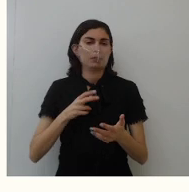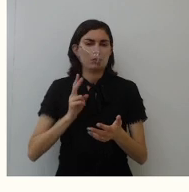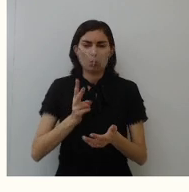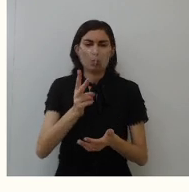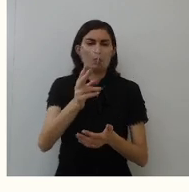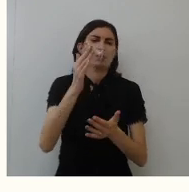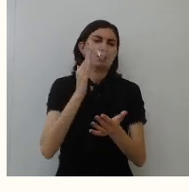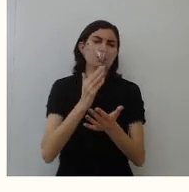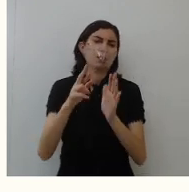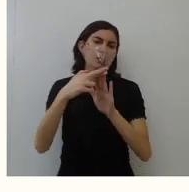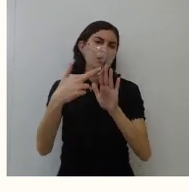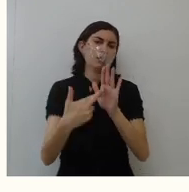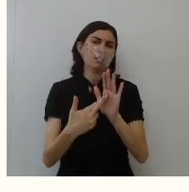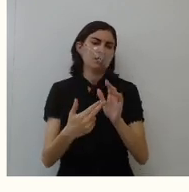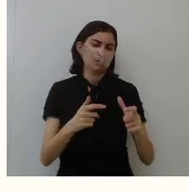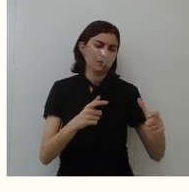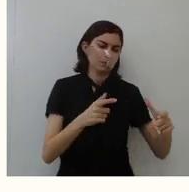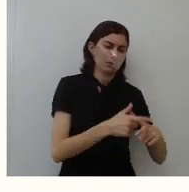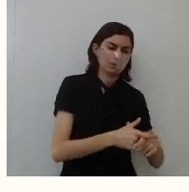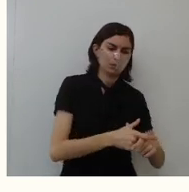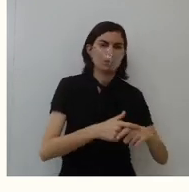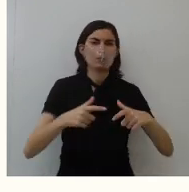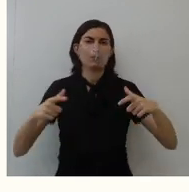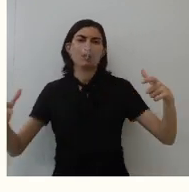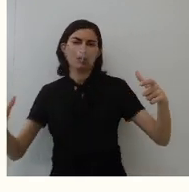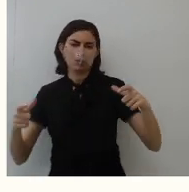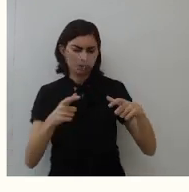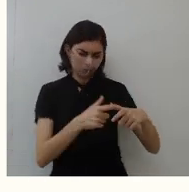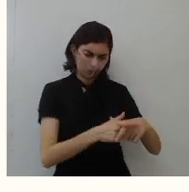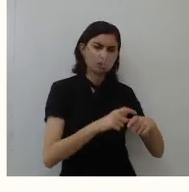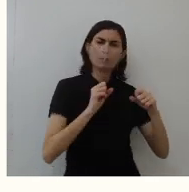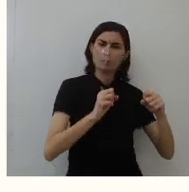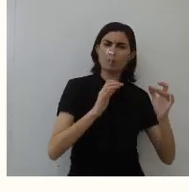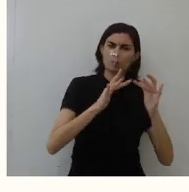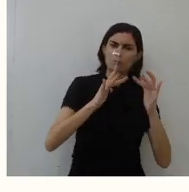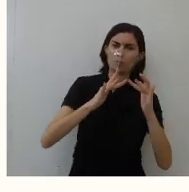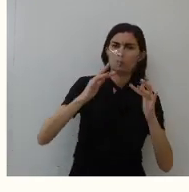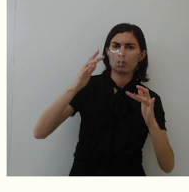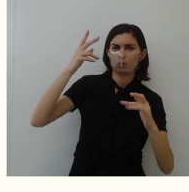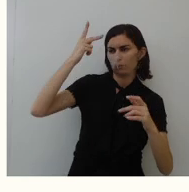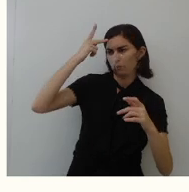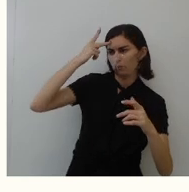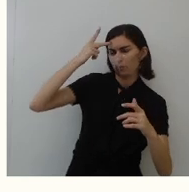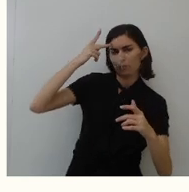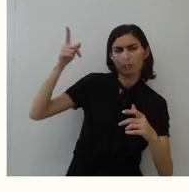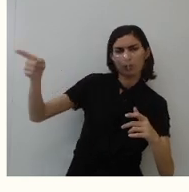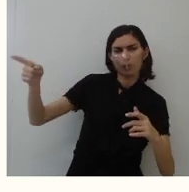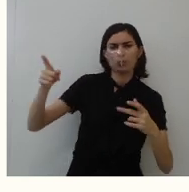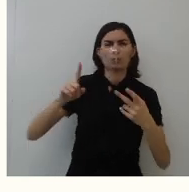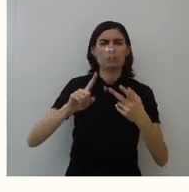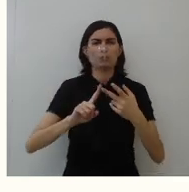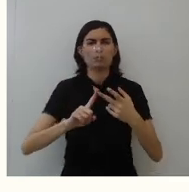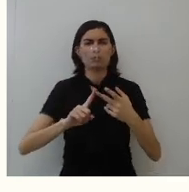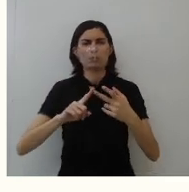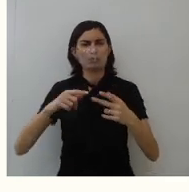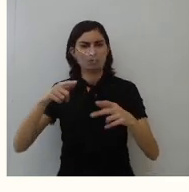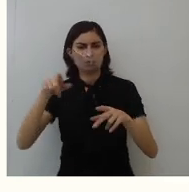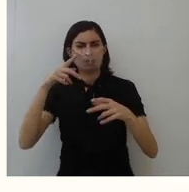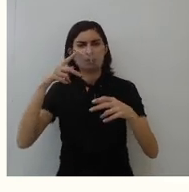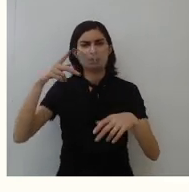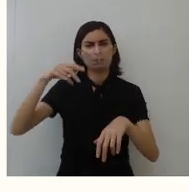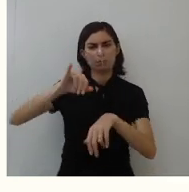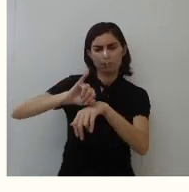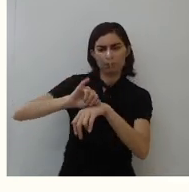seguir uma regra, né, do menor para o maior. Então, a cidade menor ela pode ter um contato com a metrópole global, que pode ter um contato com a